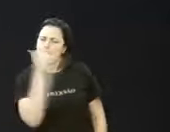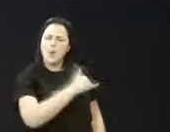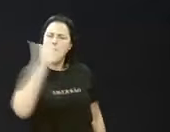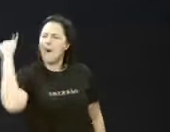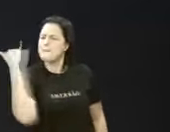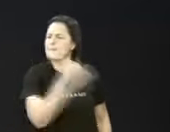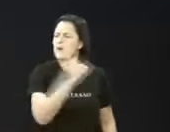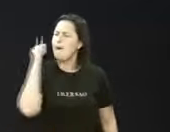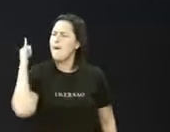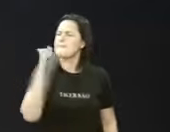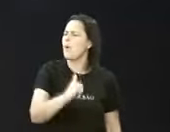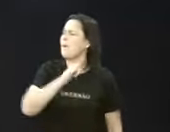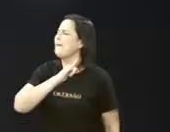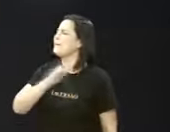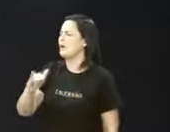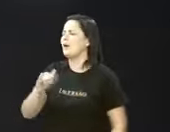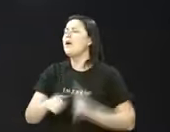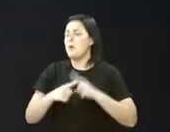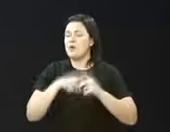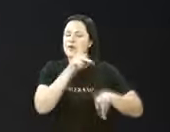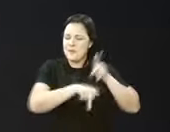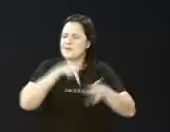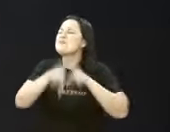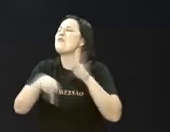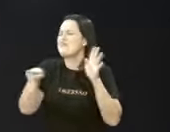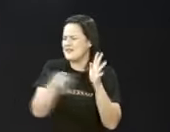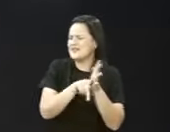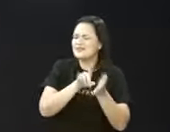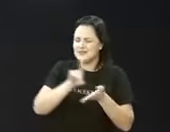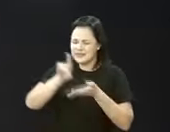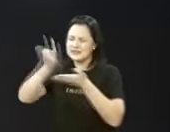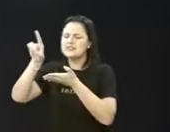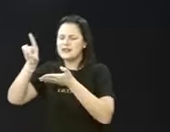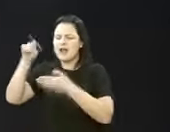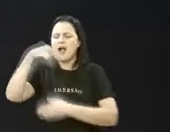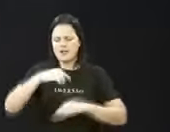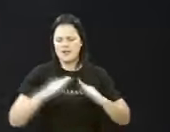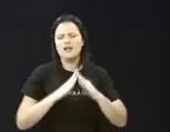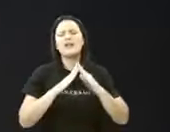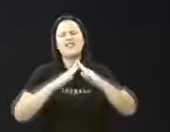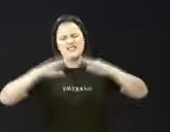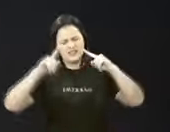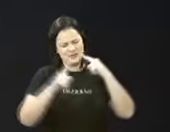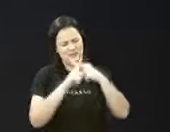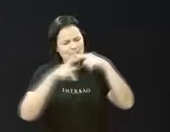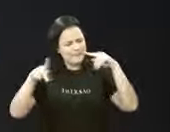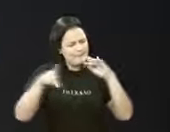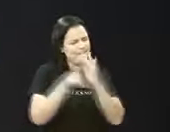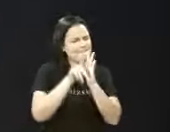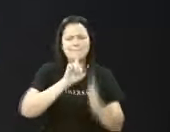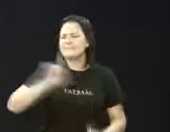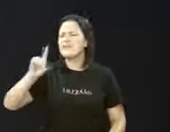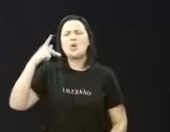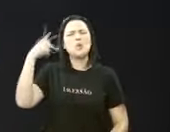é teu. Fique à vontade no ambiente, a casa é tua. Quem manda aqui é o teu Espírito. Eu